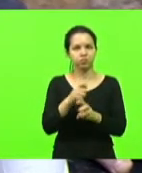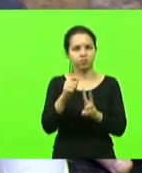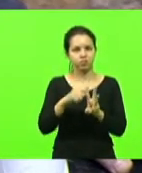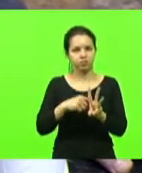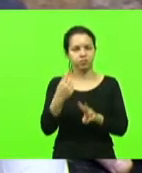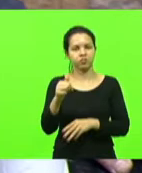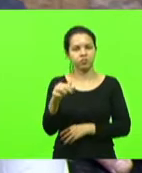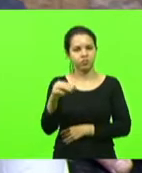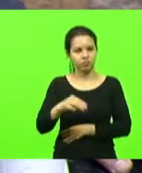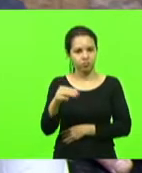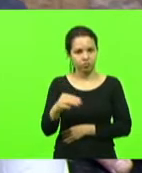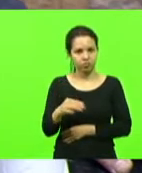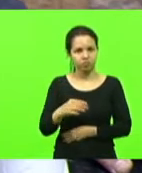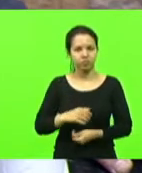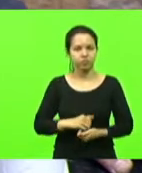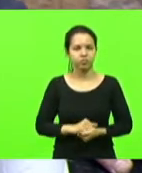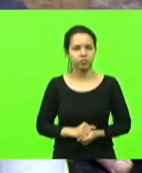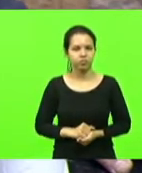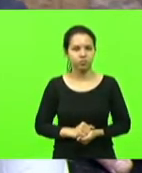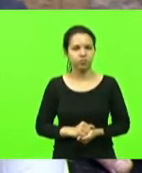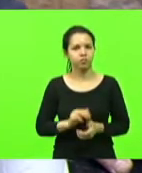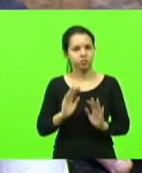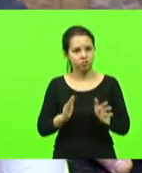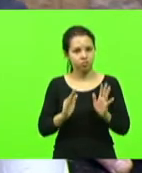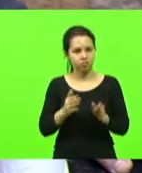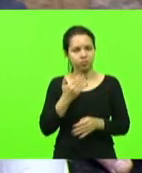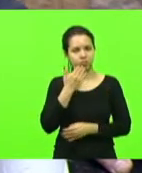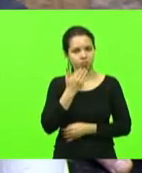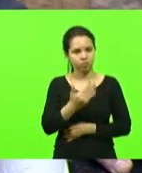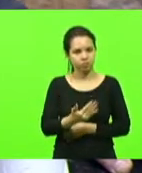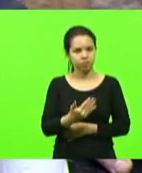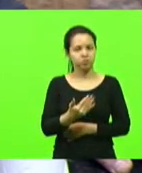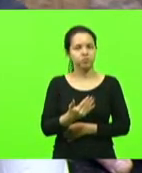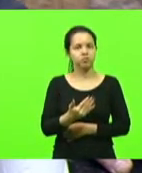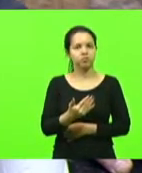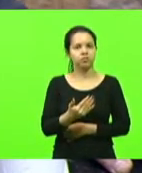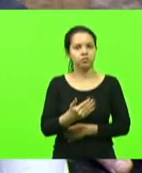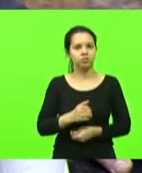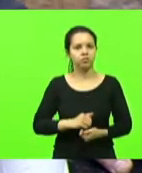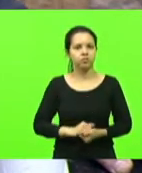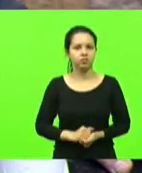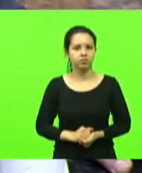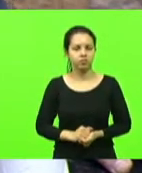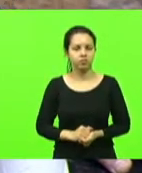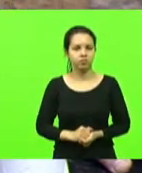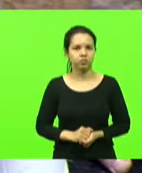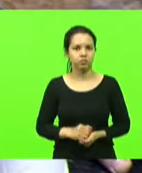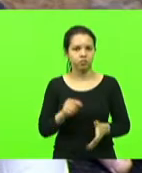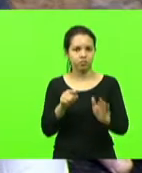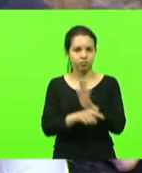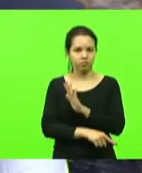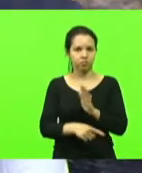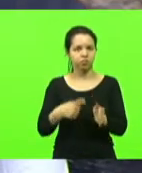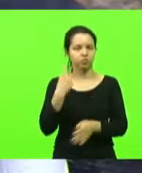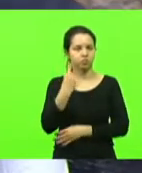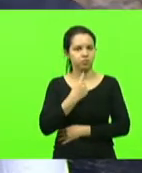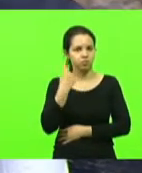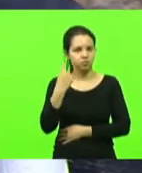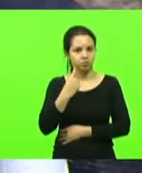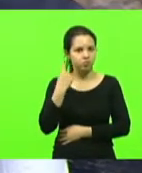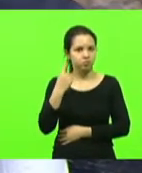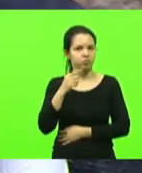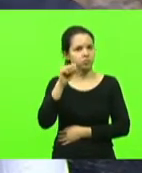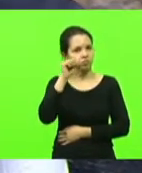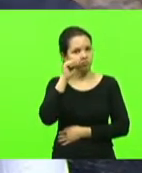Foi feito um pedido de já para desse adiantamento, até eu consultei agora a deputada Ana Campagnolo, que